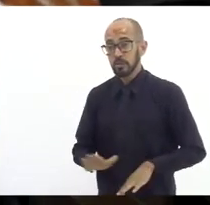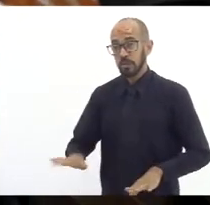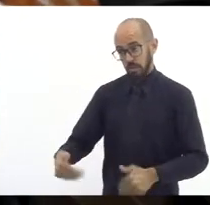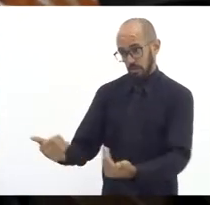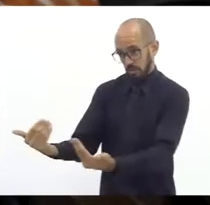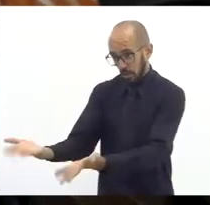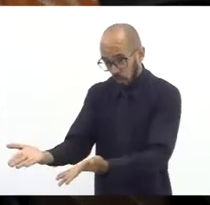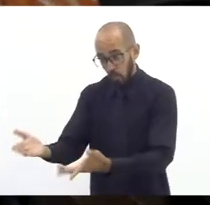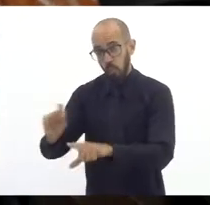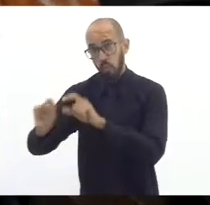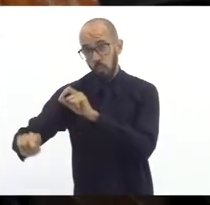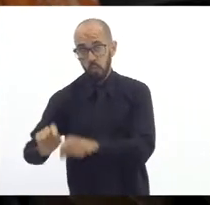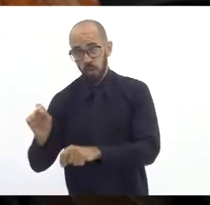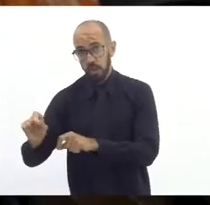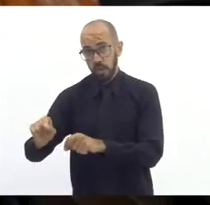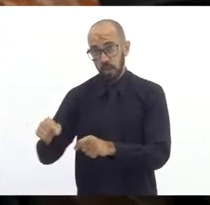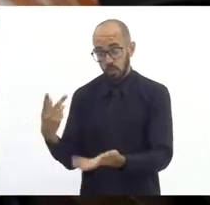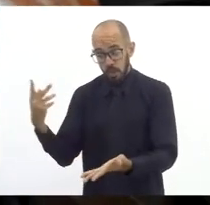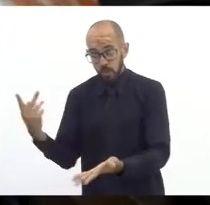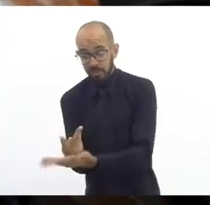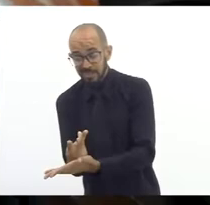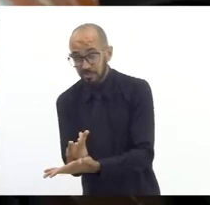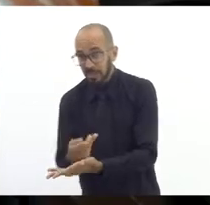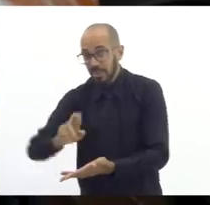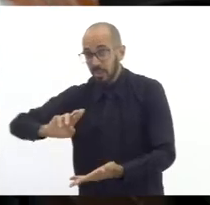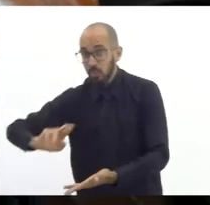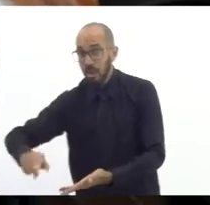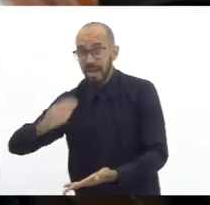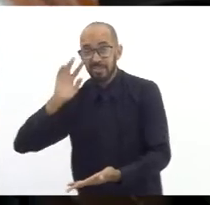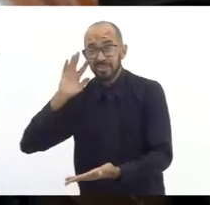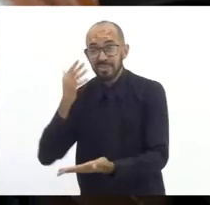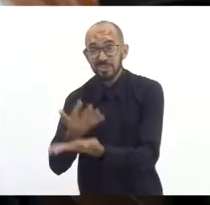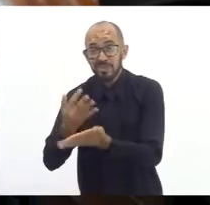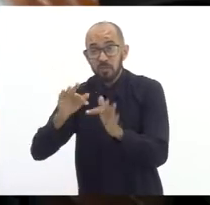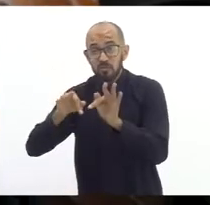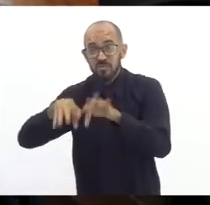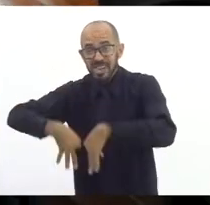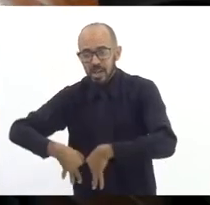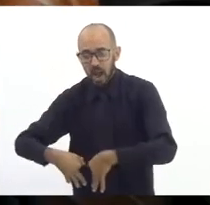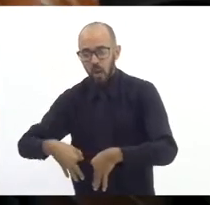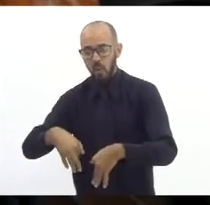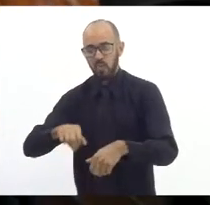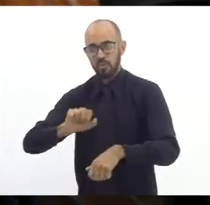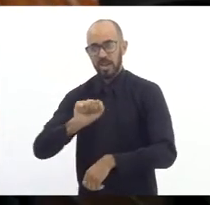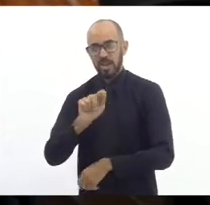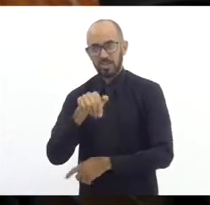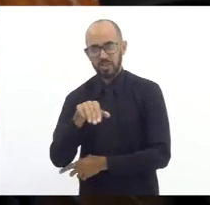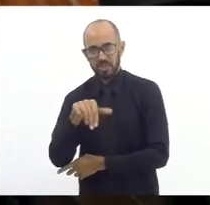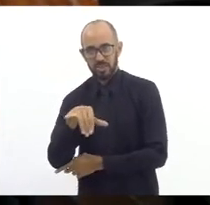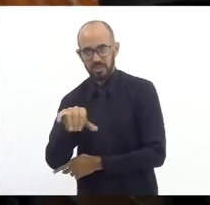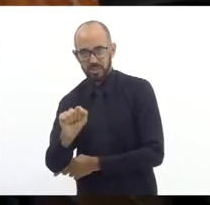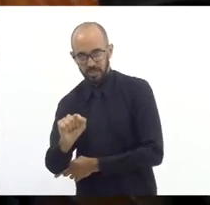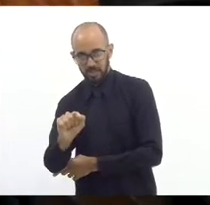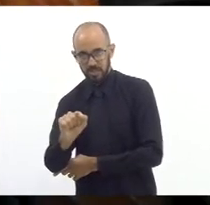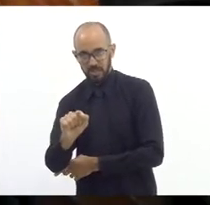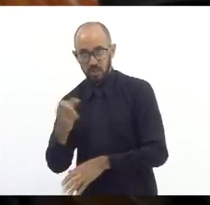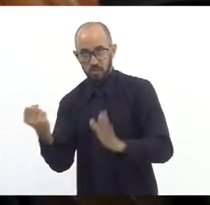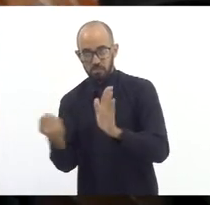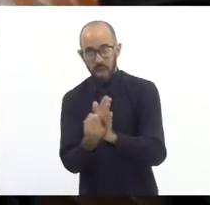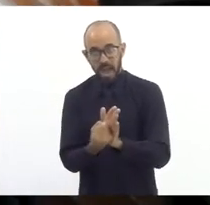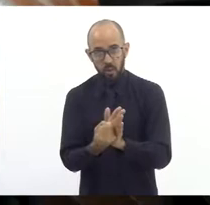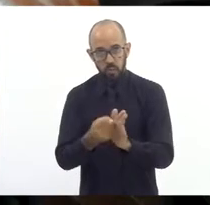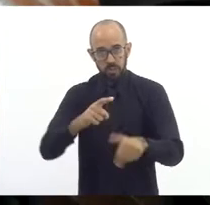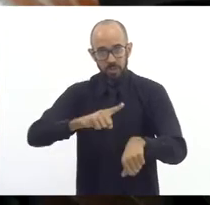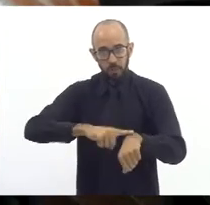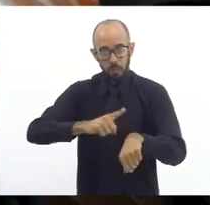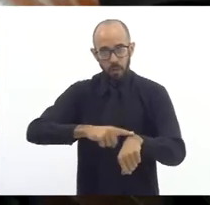da autuação da multa não é a decisão terminativa da agência. O marco temporal estabelecido